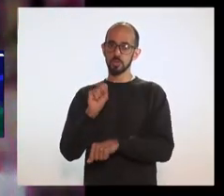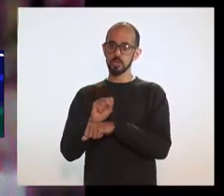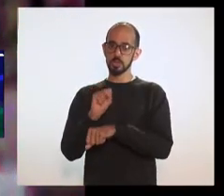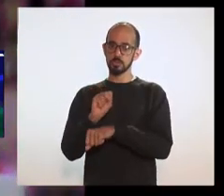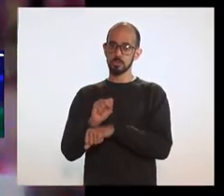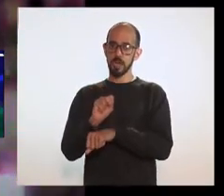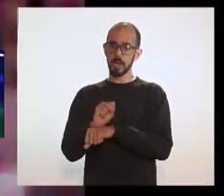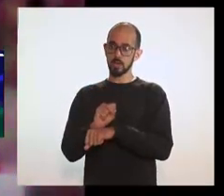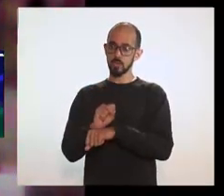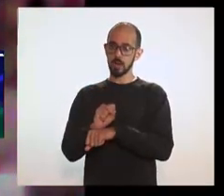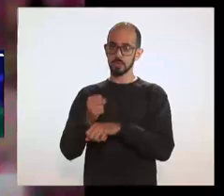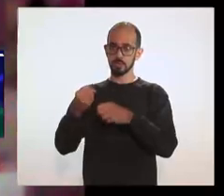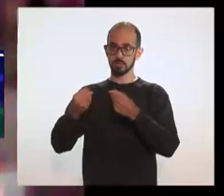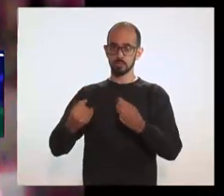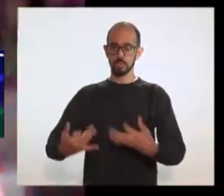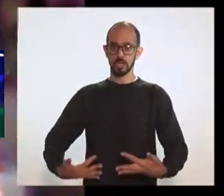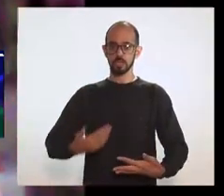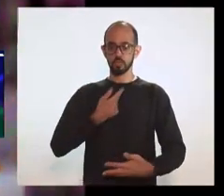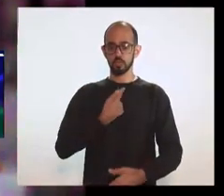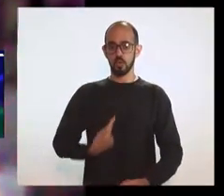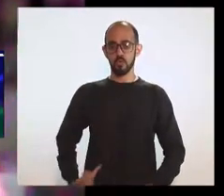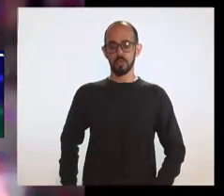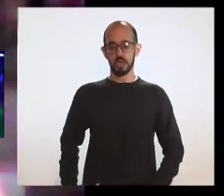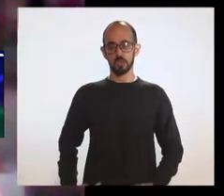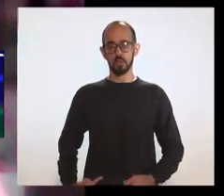do governador por que ele